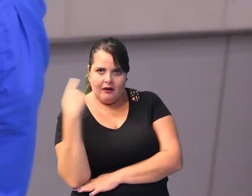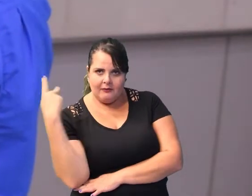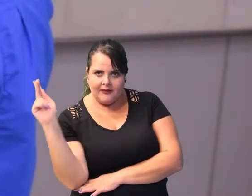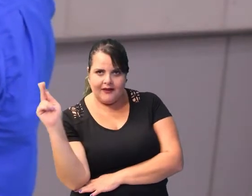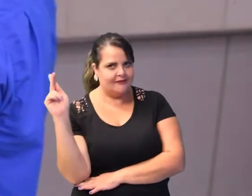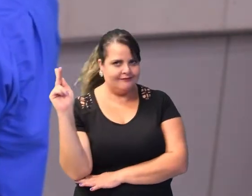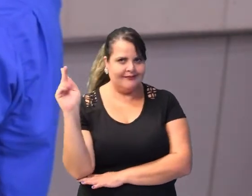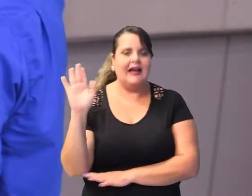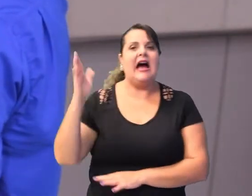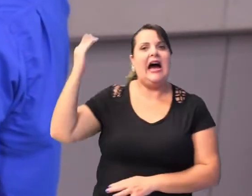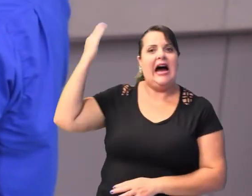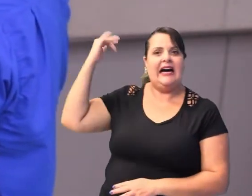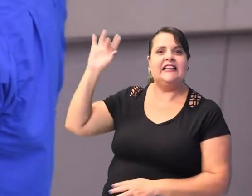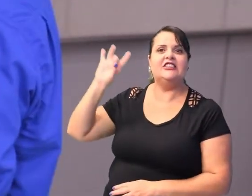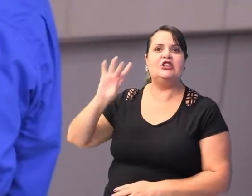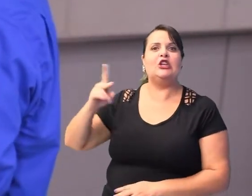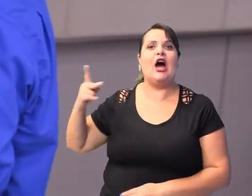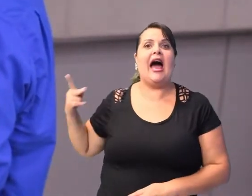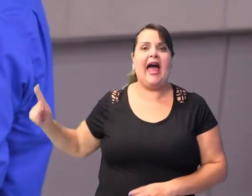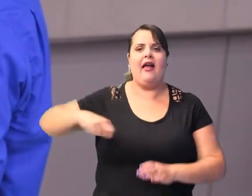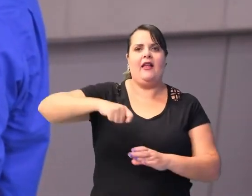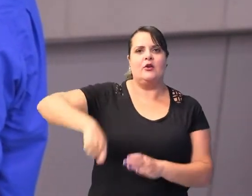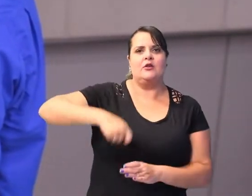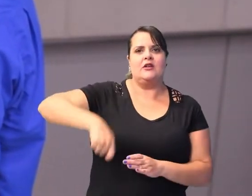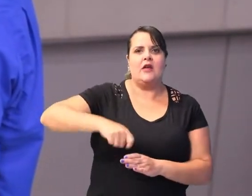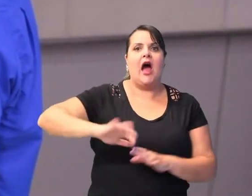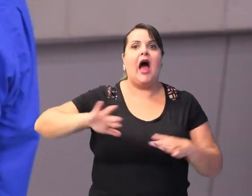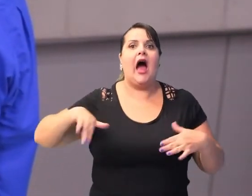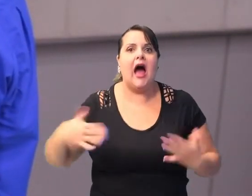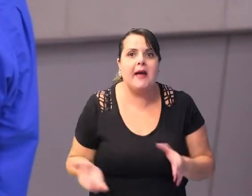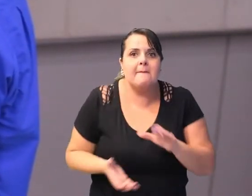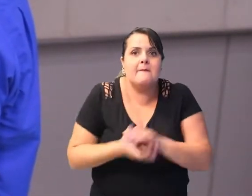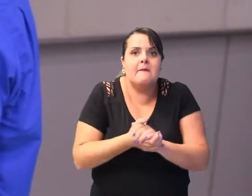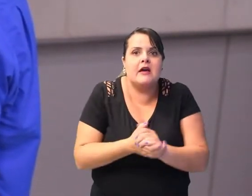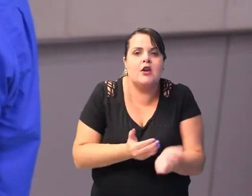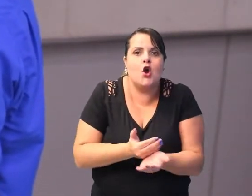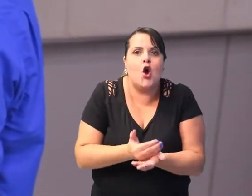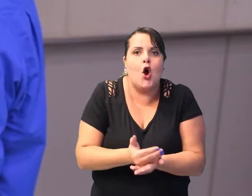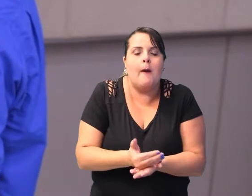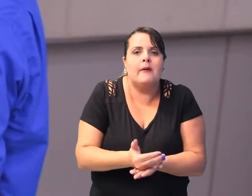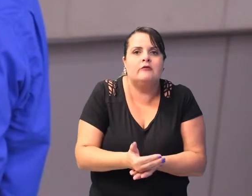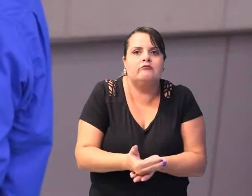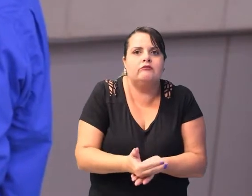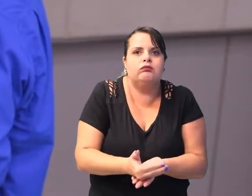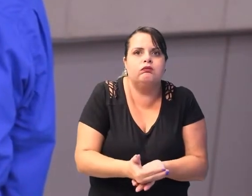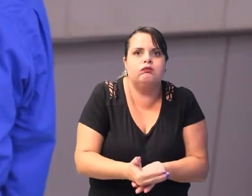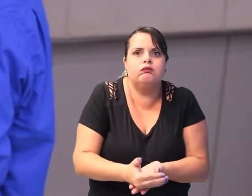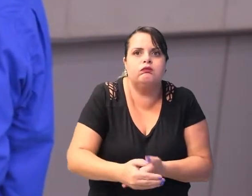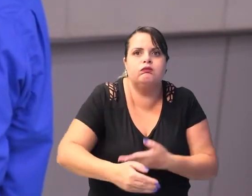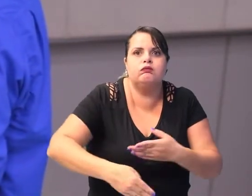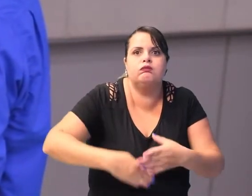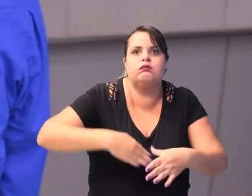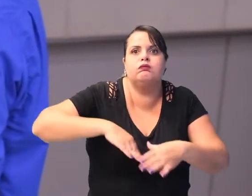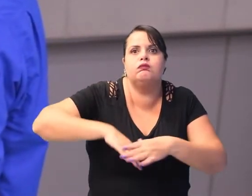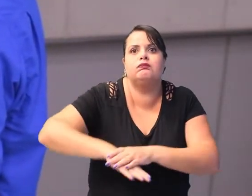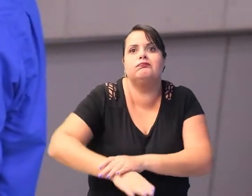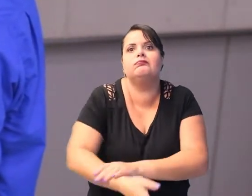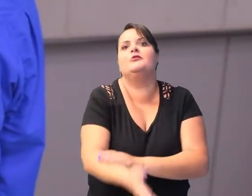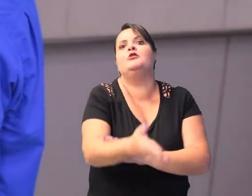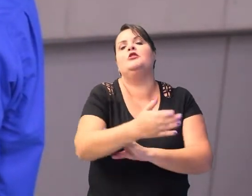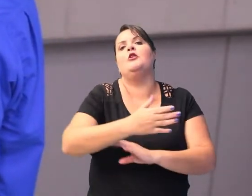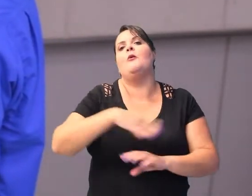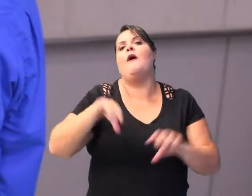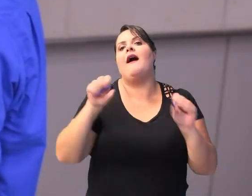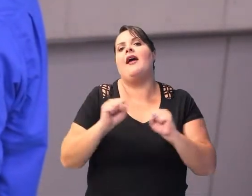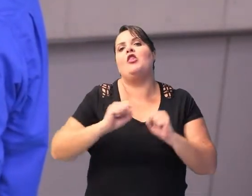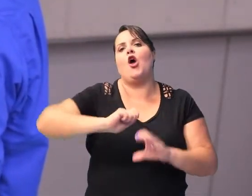começou a cozinhar quando a gente casou e aí começou a cozinhar e amar toma conta da cozinha foi maravilha comida maravilhosa e aí vendo